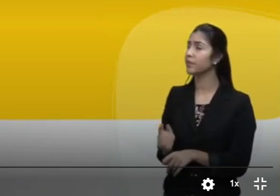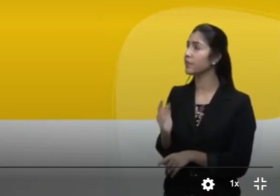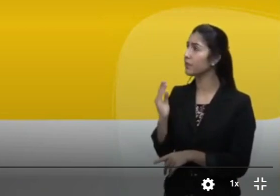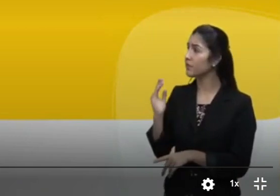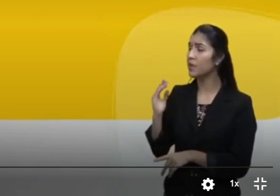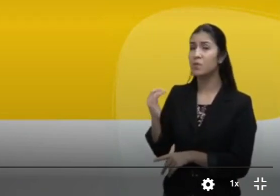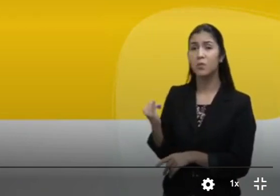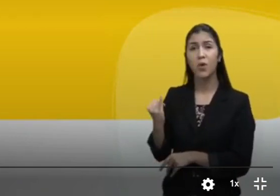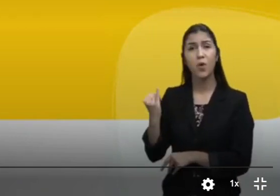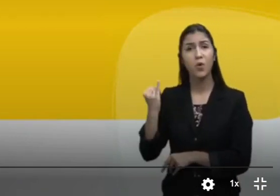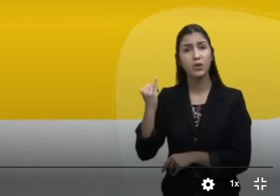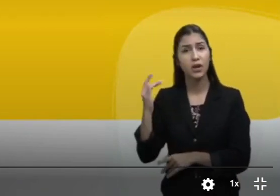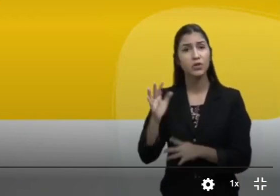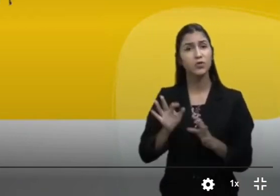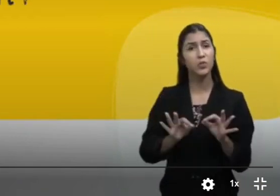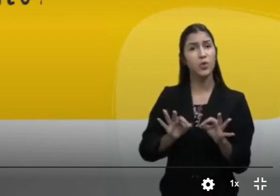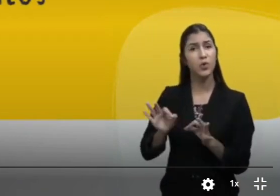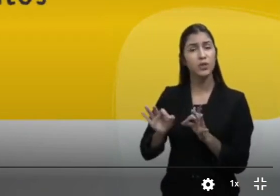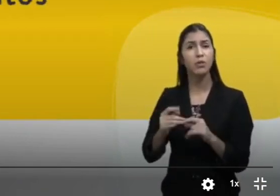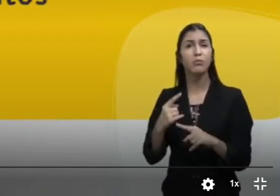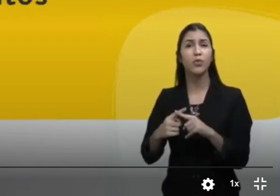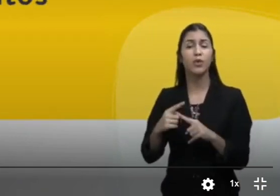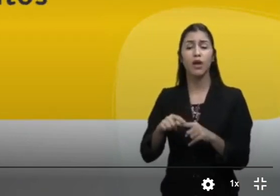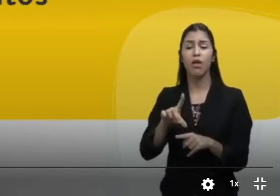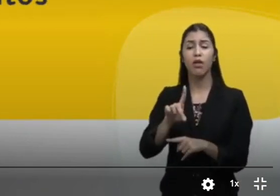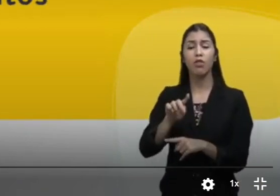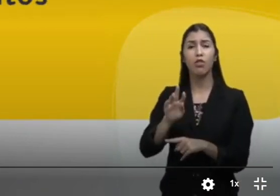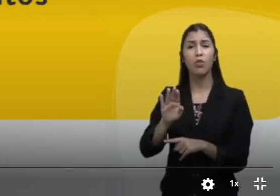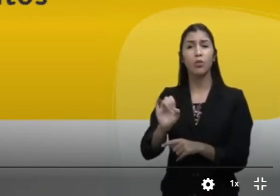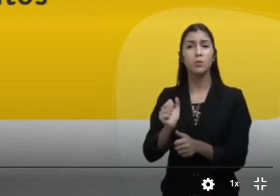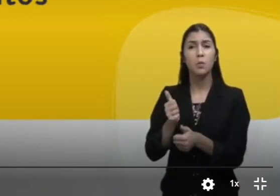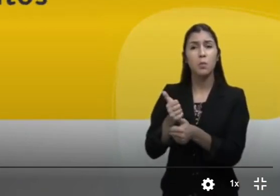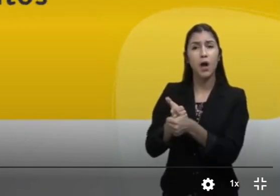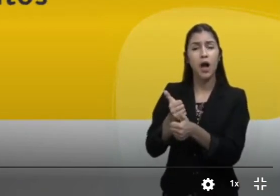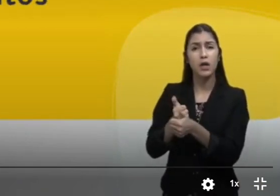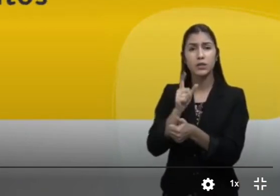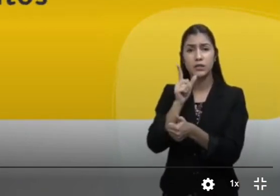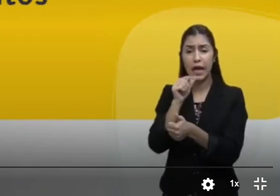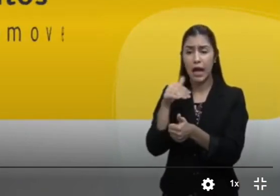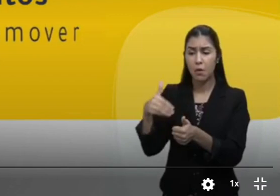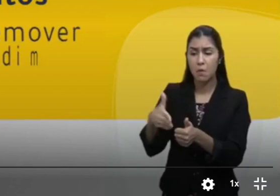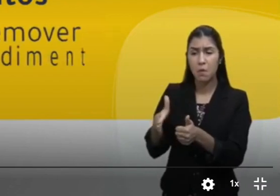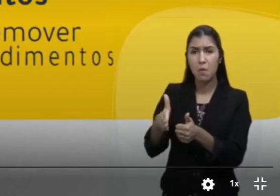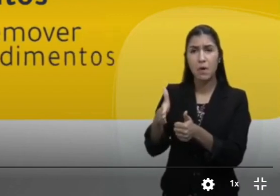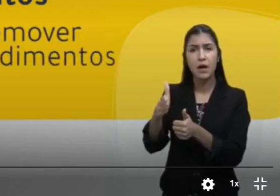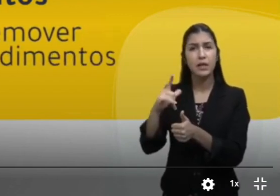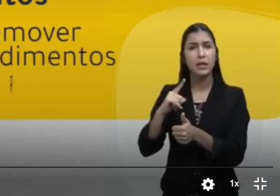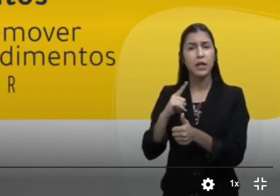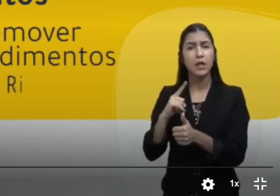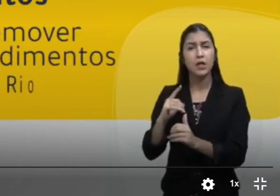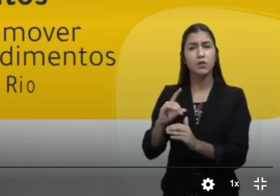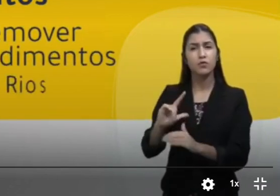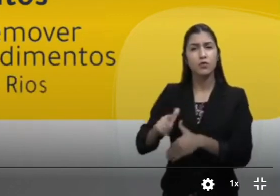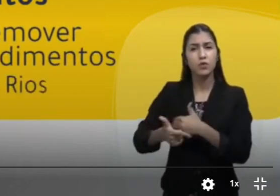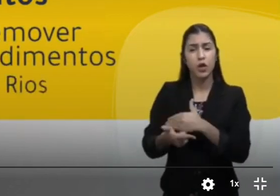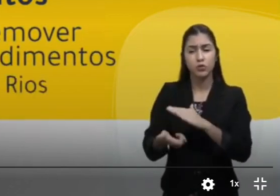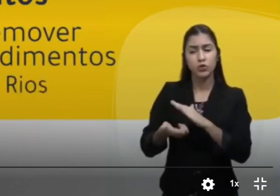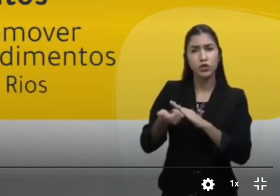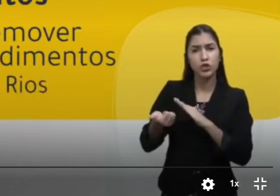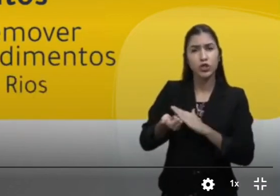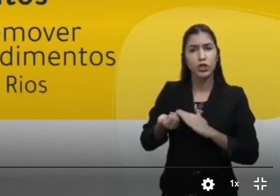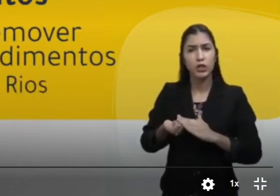são importantes nesse processo, pois são dutos próximos à tomada d'água que têm a função de remover